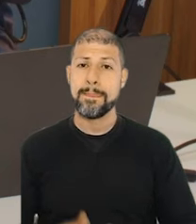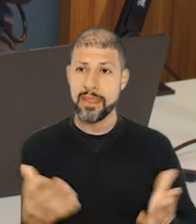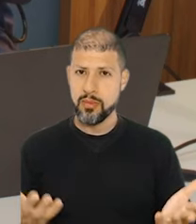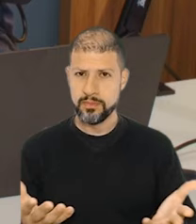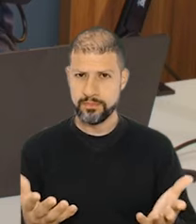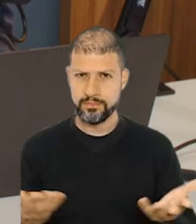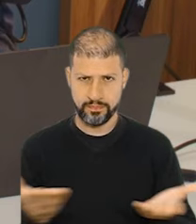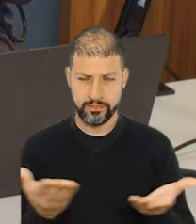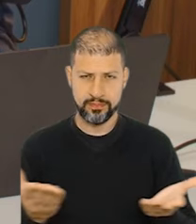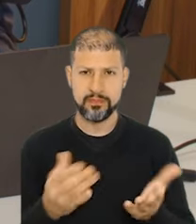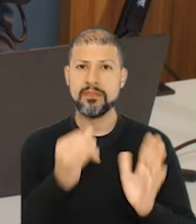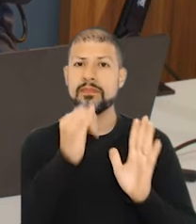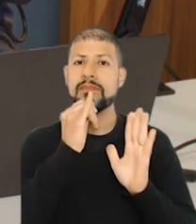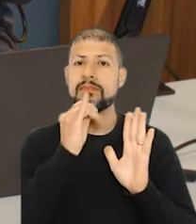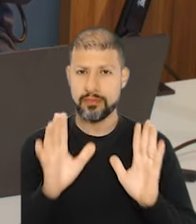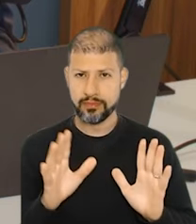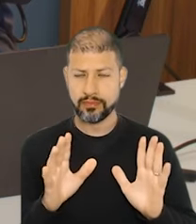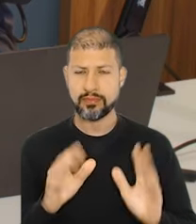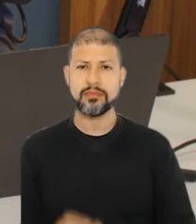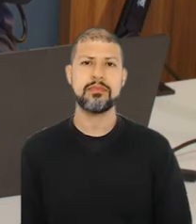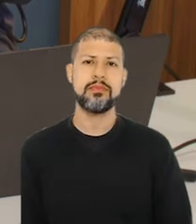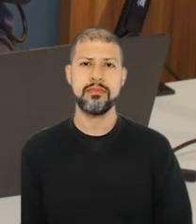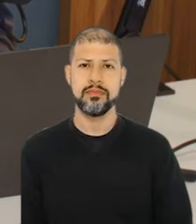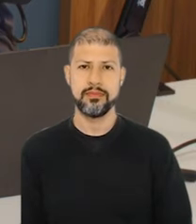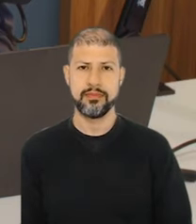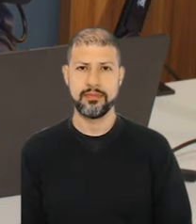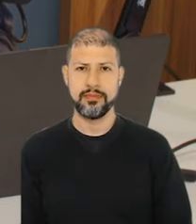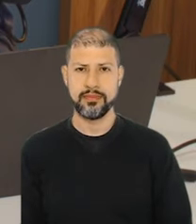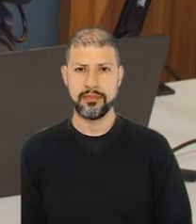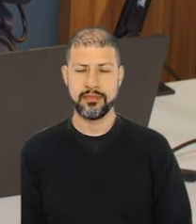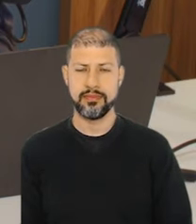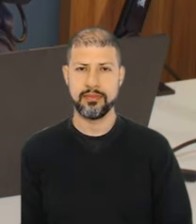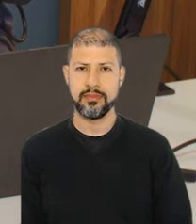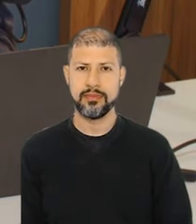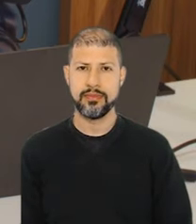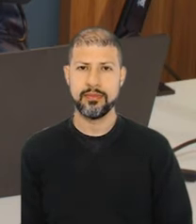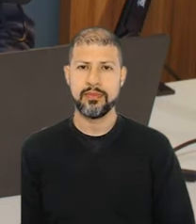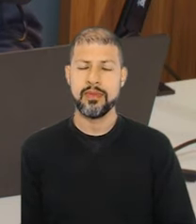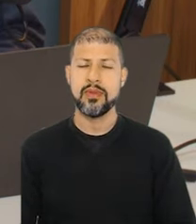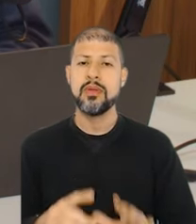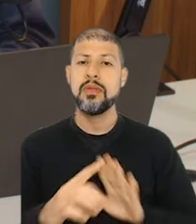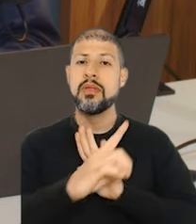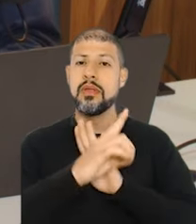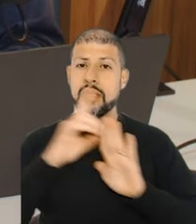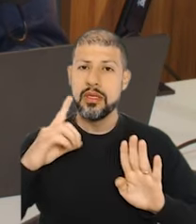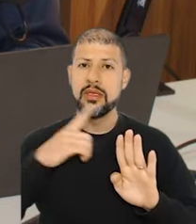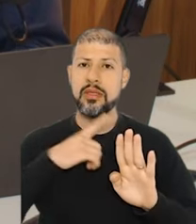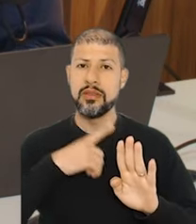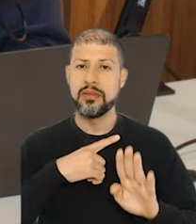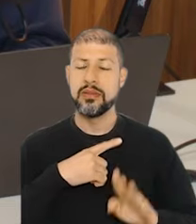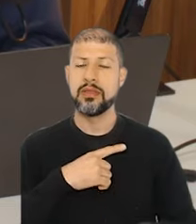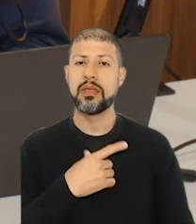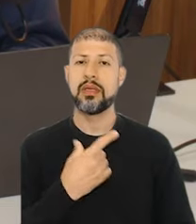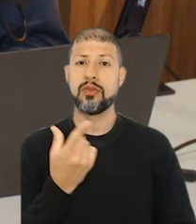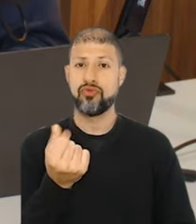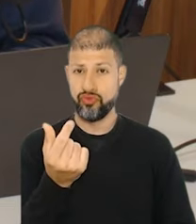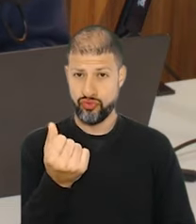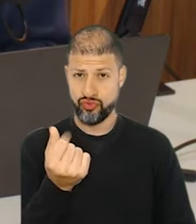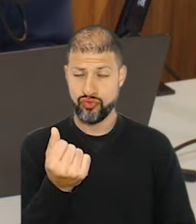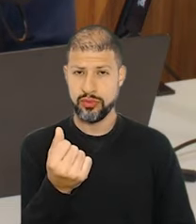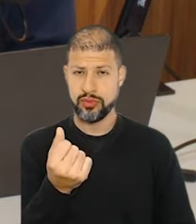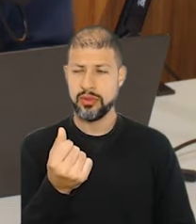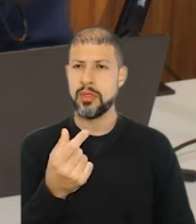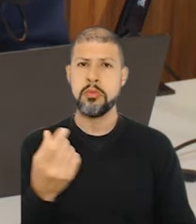colocar agora um exemplo eh de de uma declaração que a gente tenha valor né a gente colocou uma declaração sem